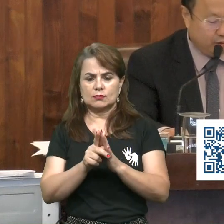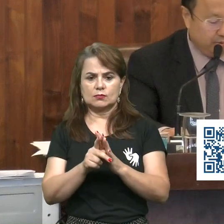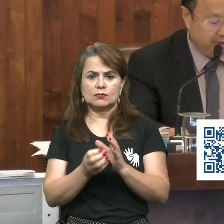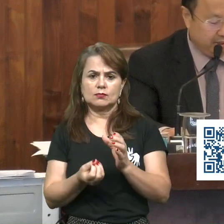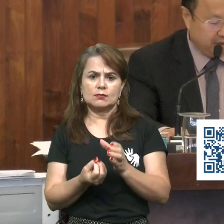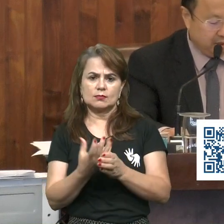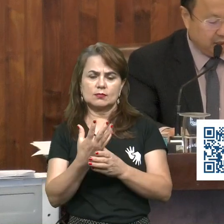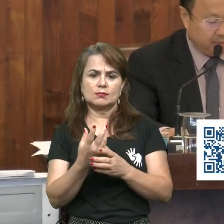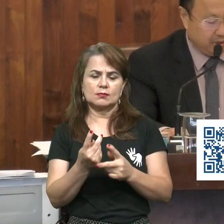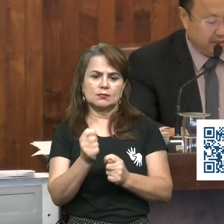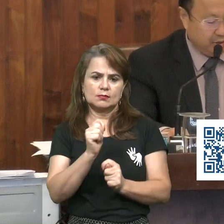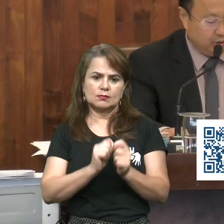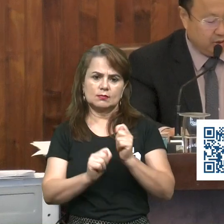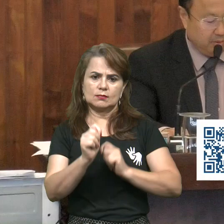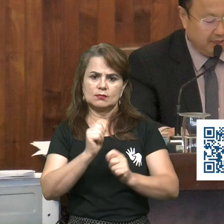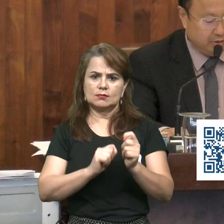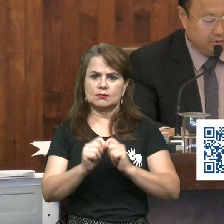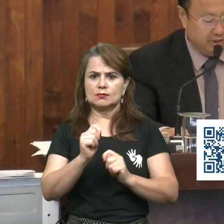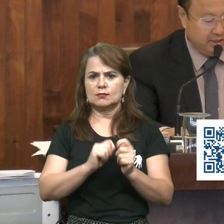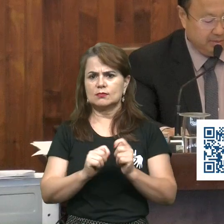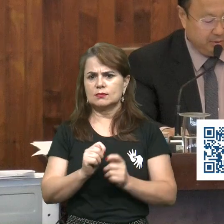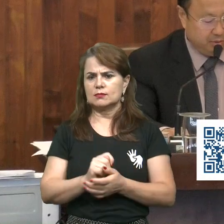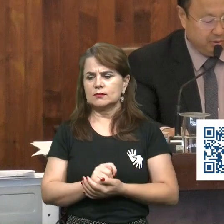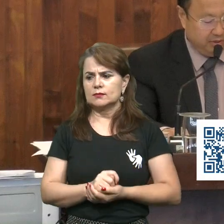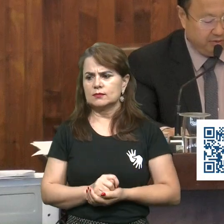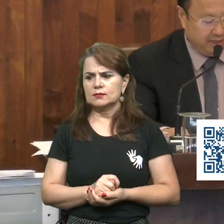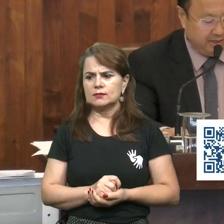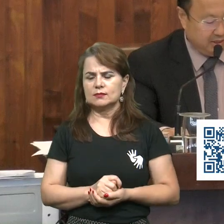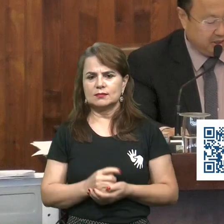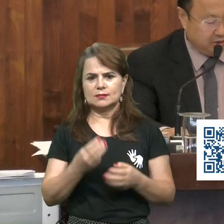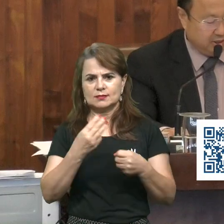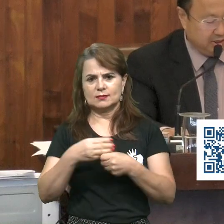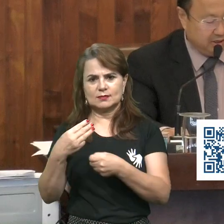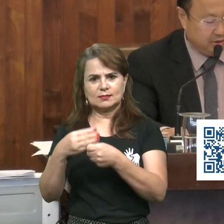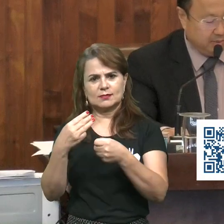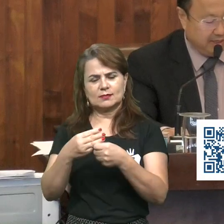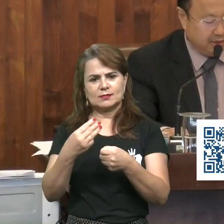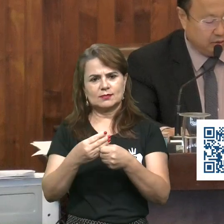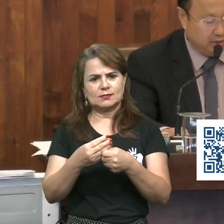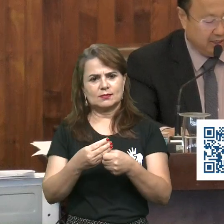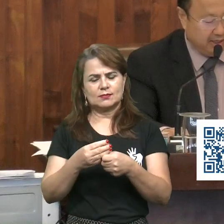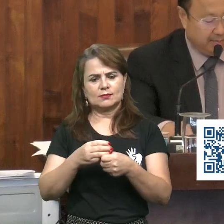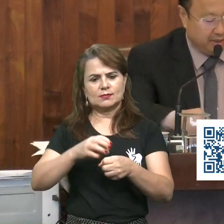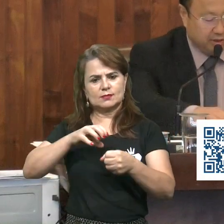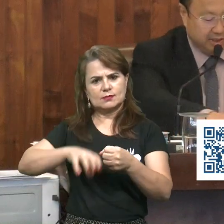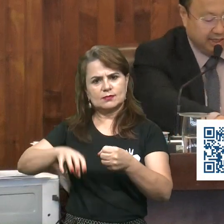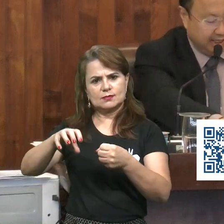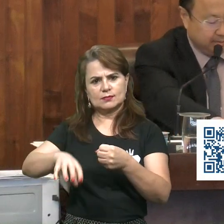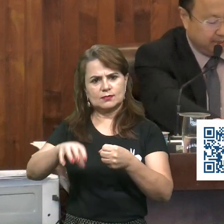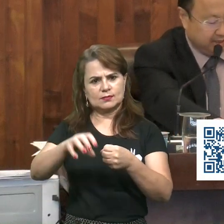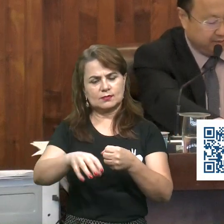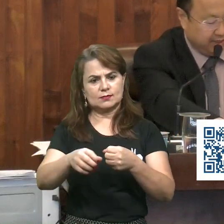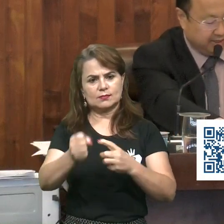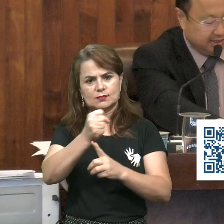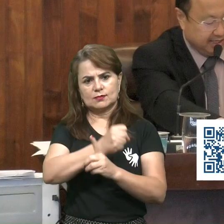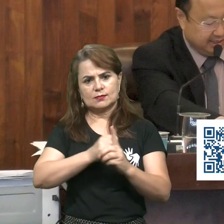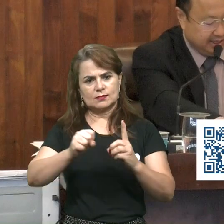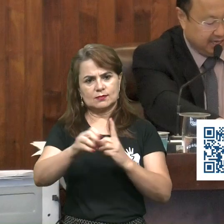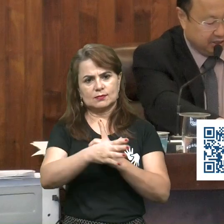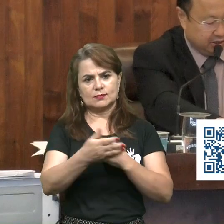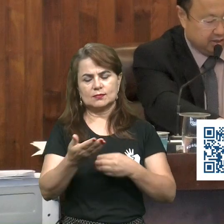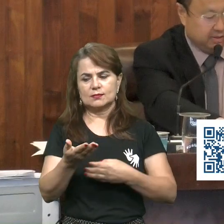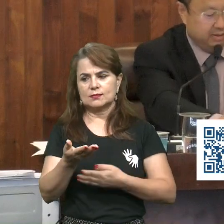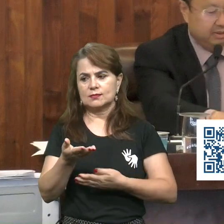para a economia. Portanto, quanto mais o município investe em seus distritos, mais retorno ele tem para a sociedade e para as finanças